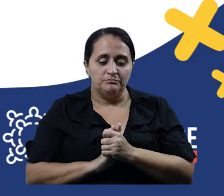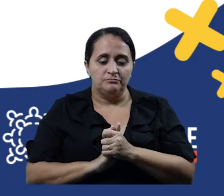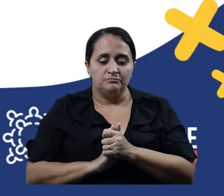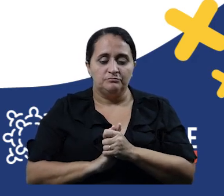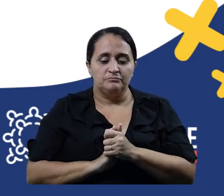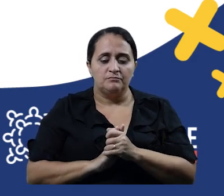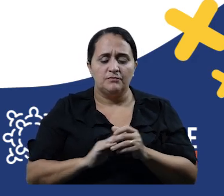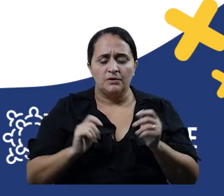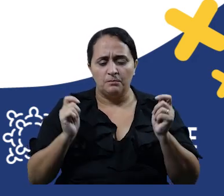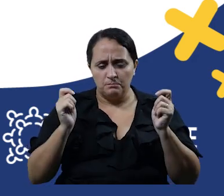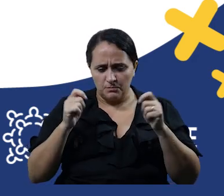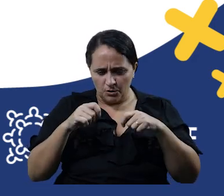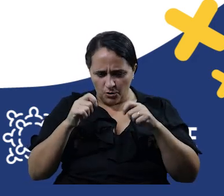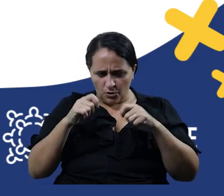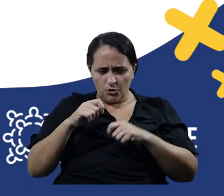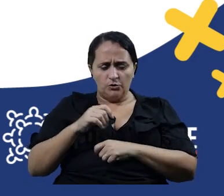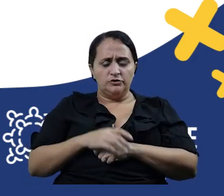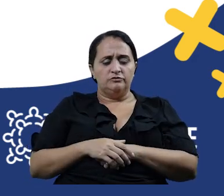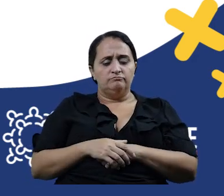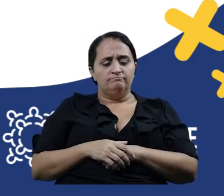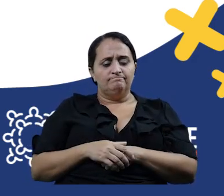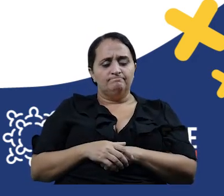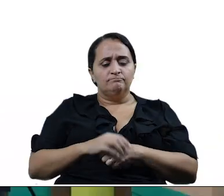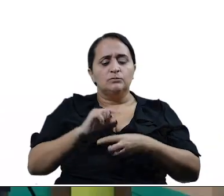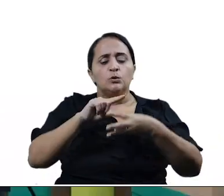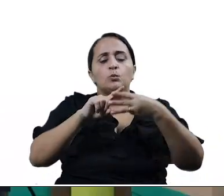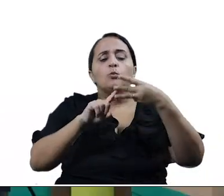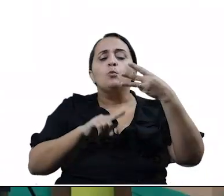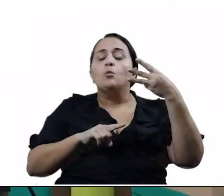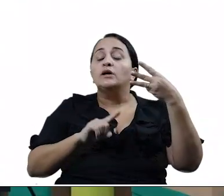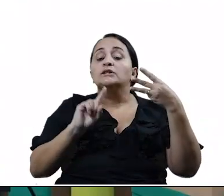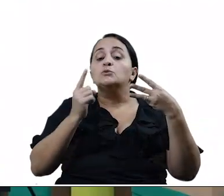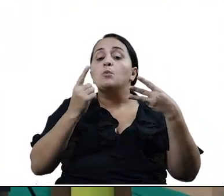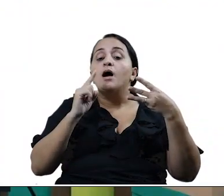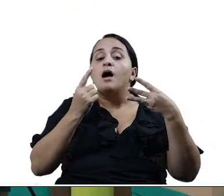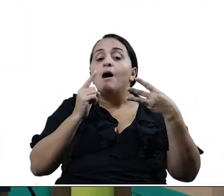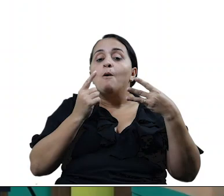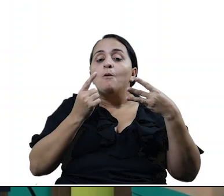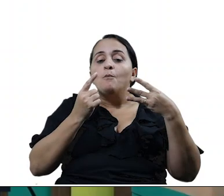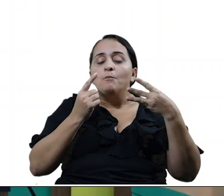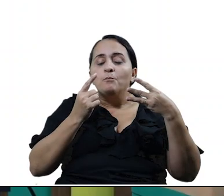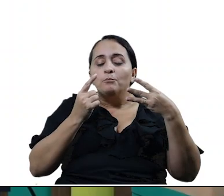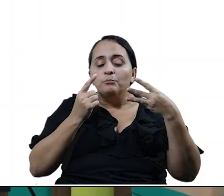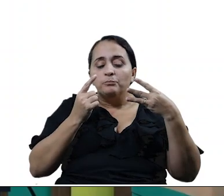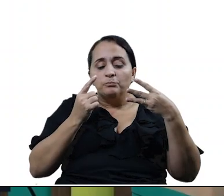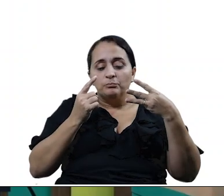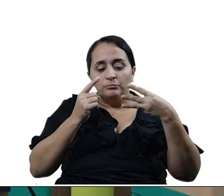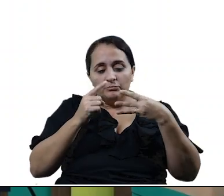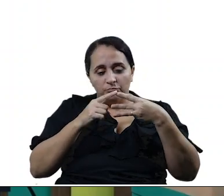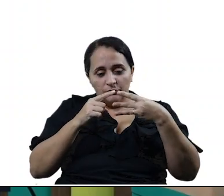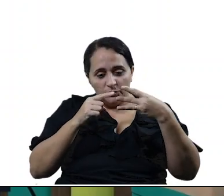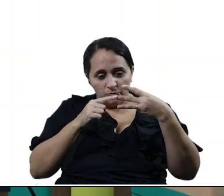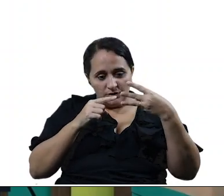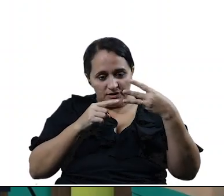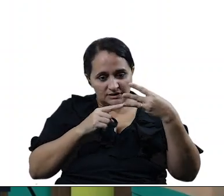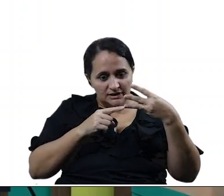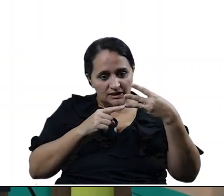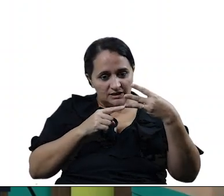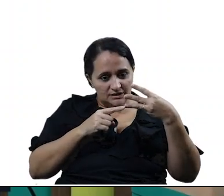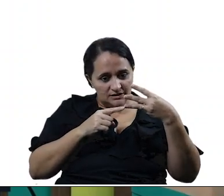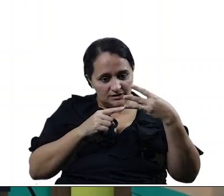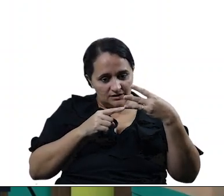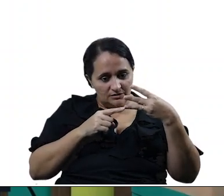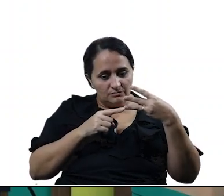podemos ver que Jorge tem quantas moedas de R$1? 3 moedas